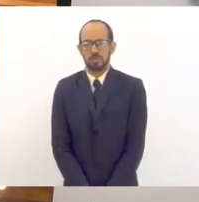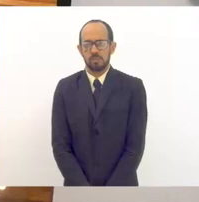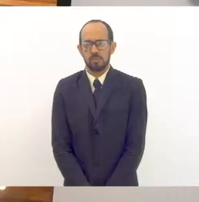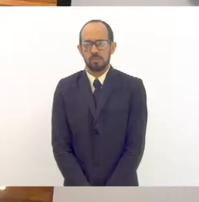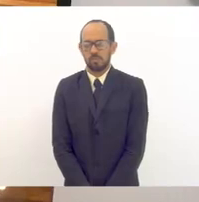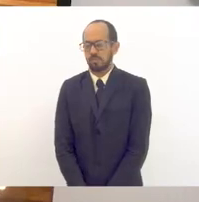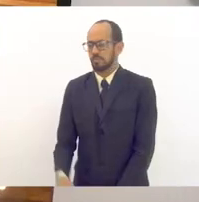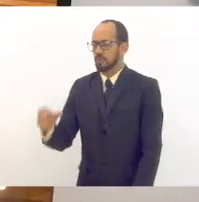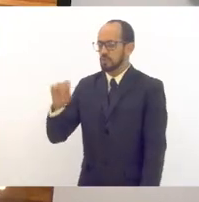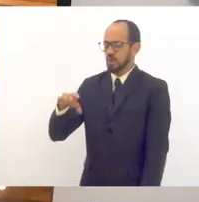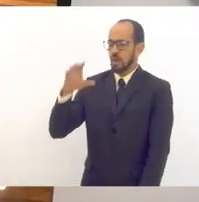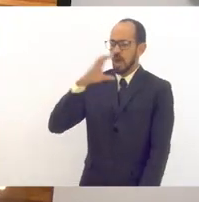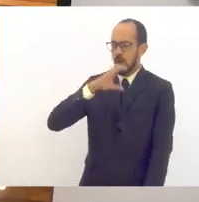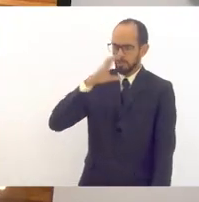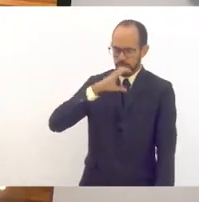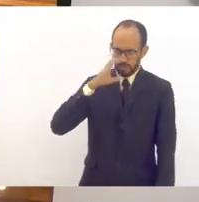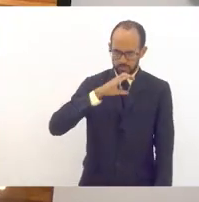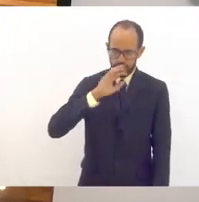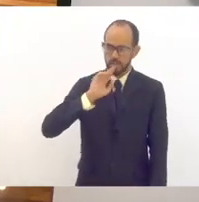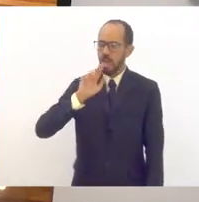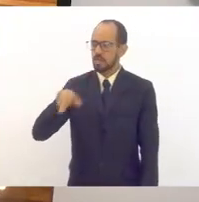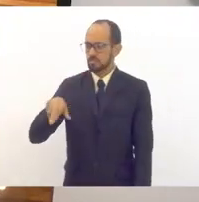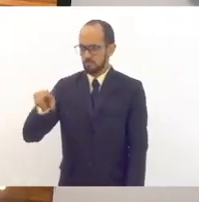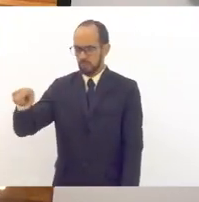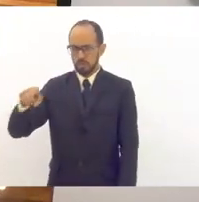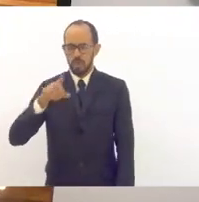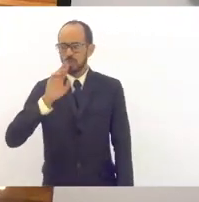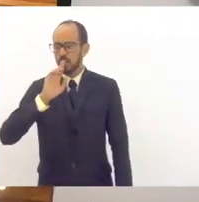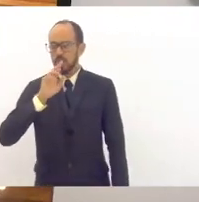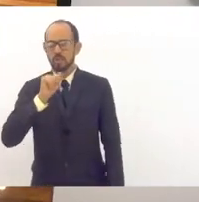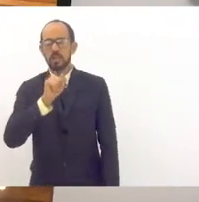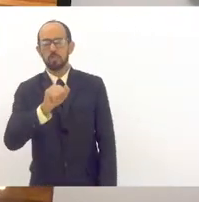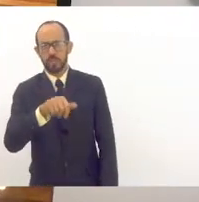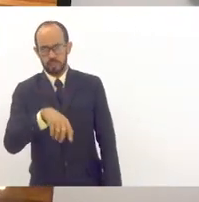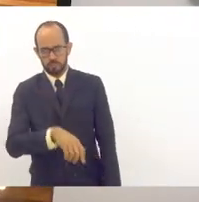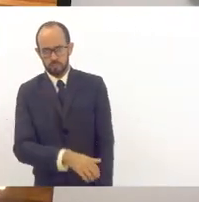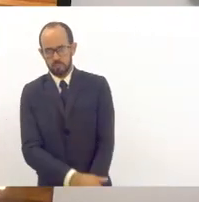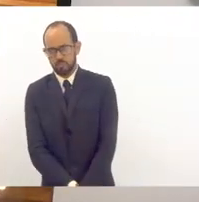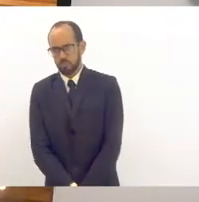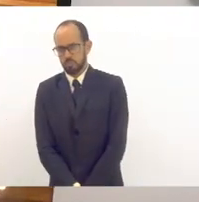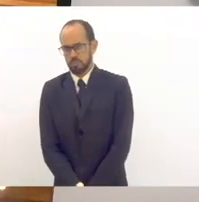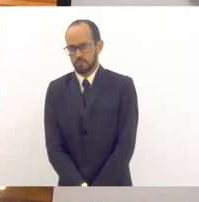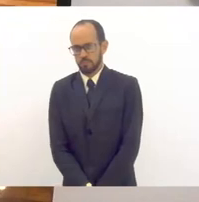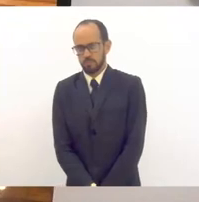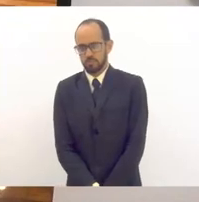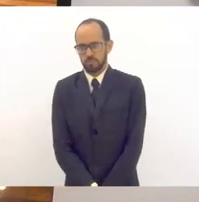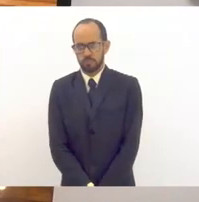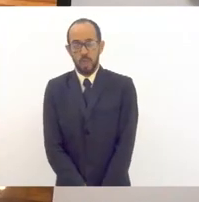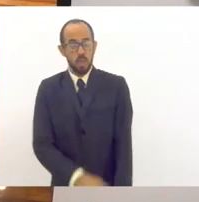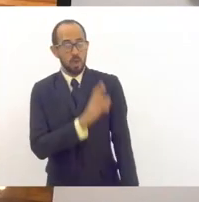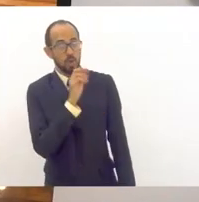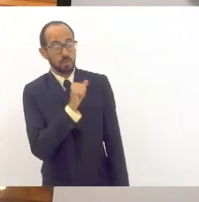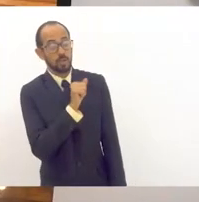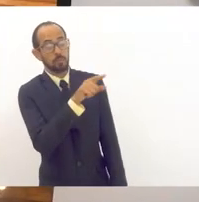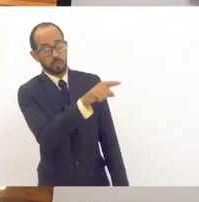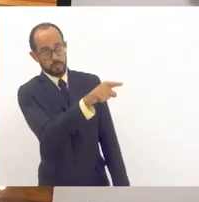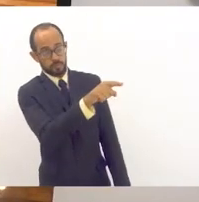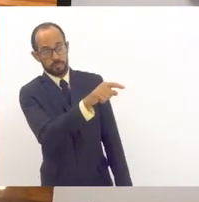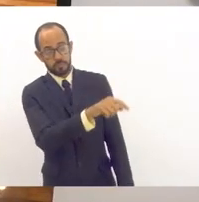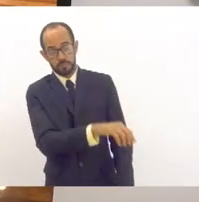rapidamente para responder ao Deputado Amorim é deputado